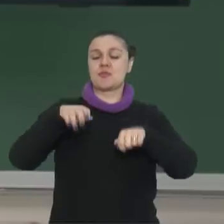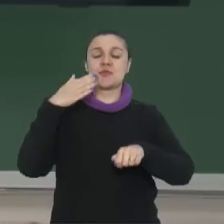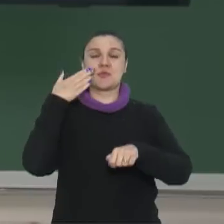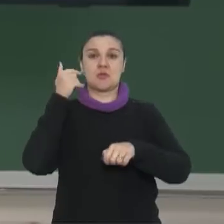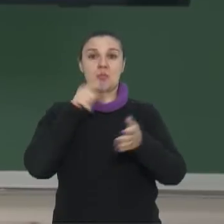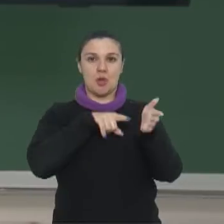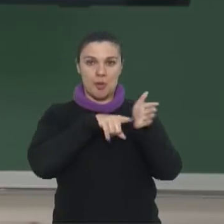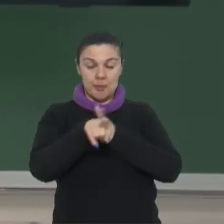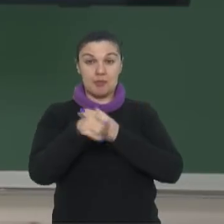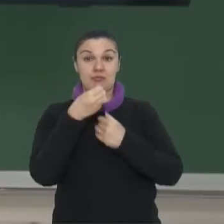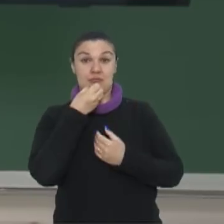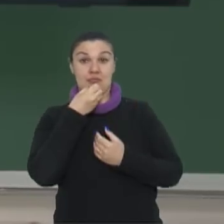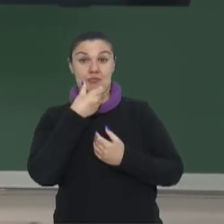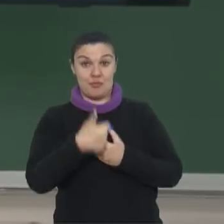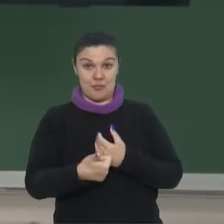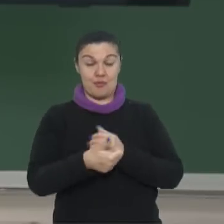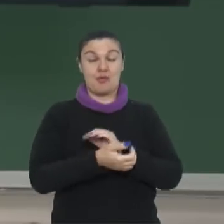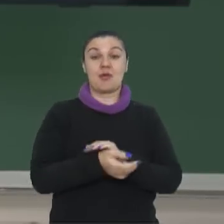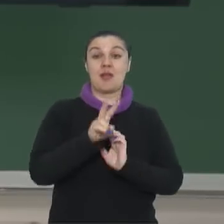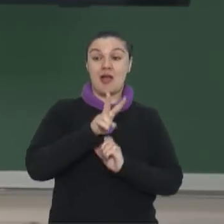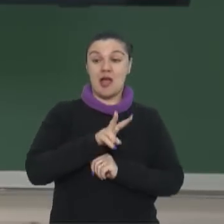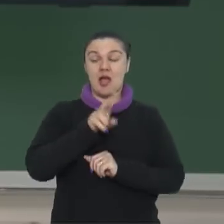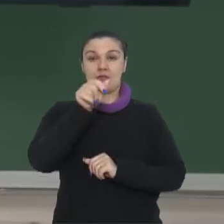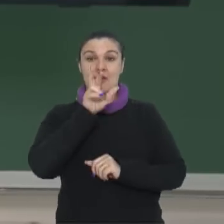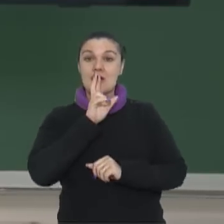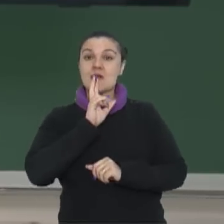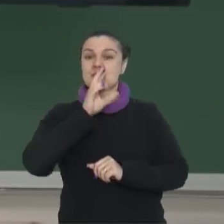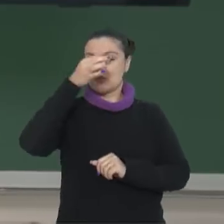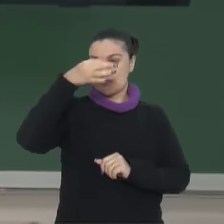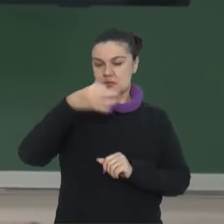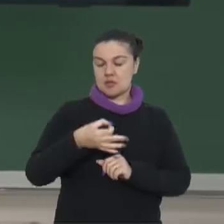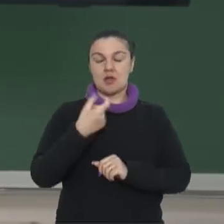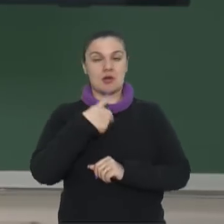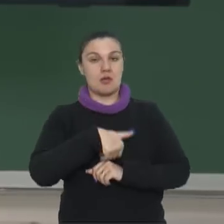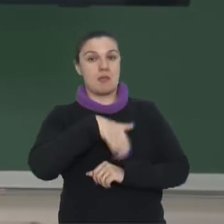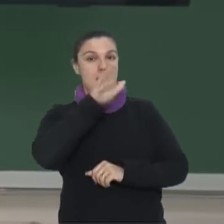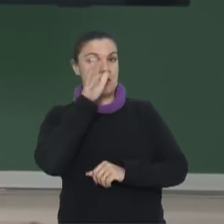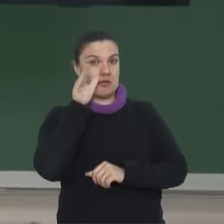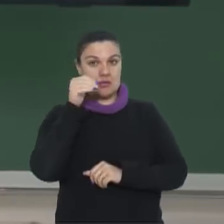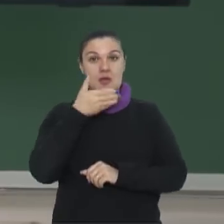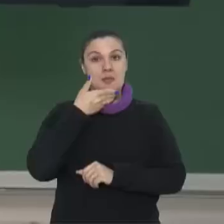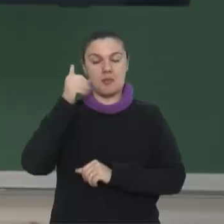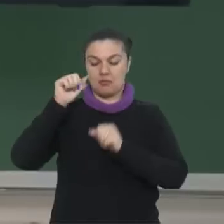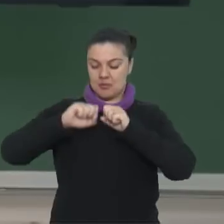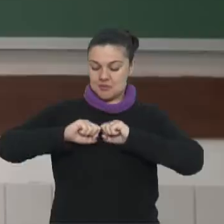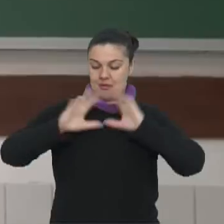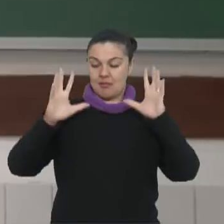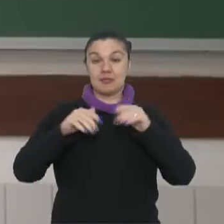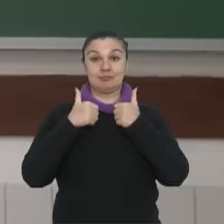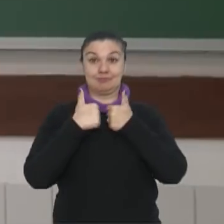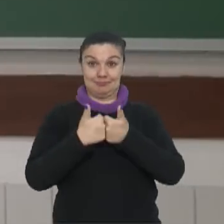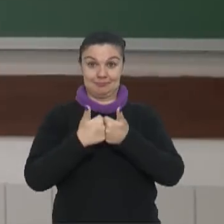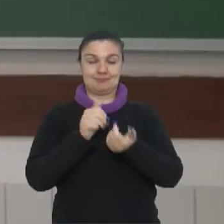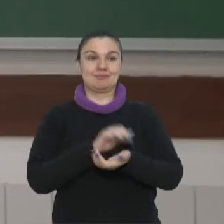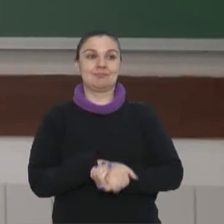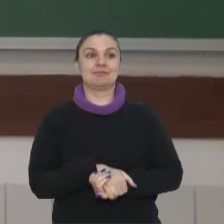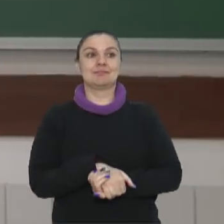Uma boa pergunta aí vai gerar uma resposta mais interessante, melhor, mais clara, tá certo?